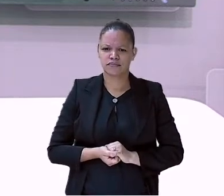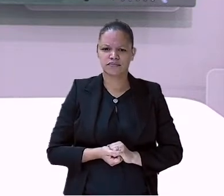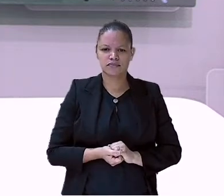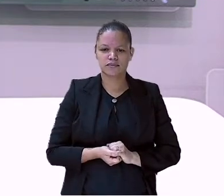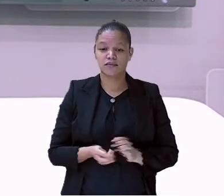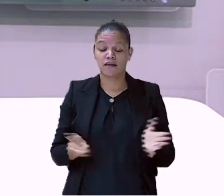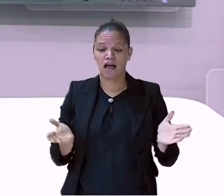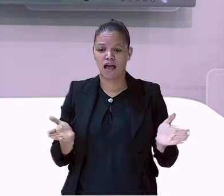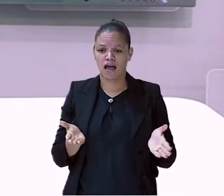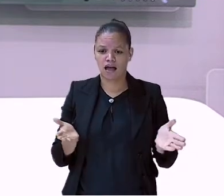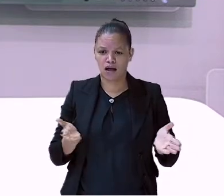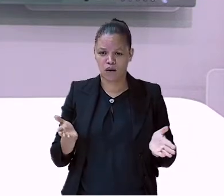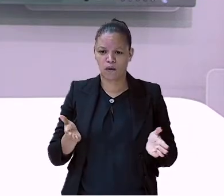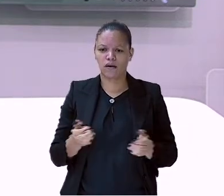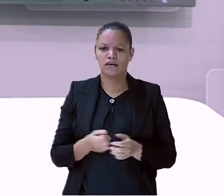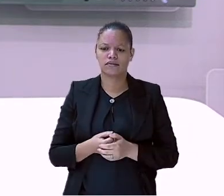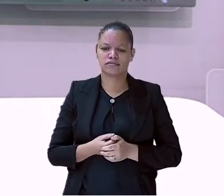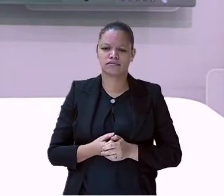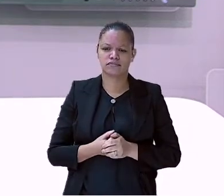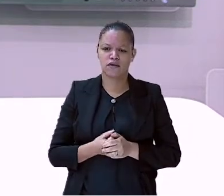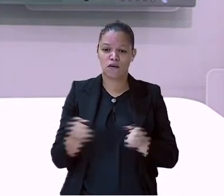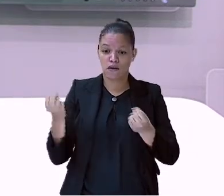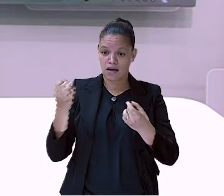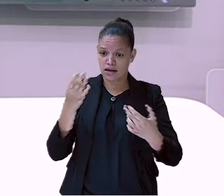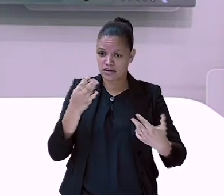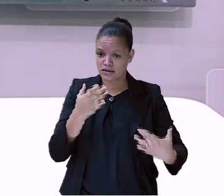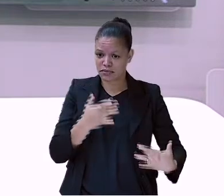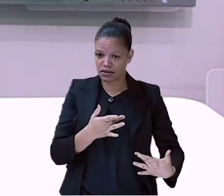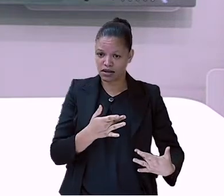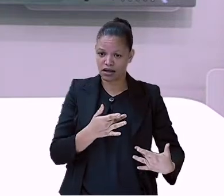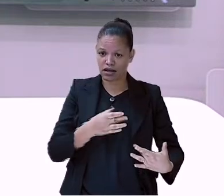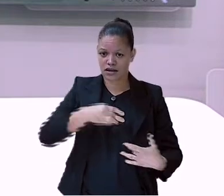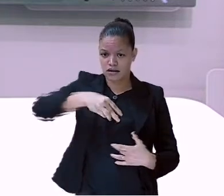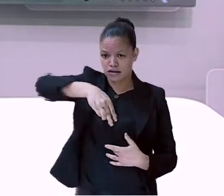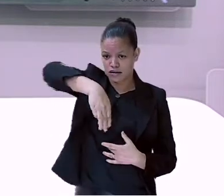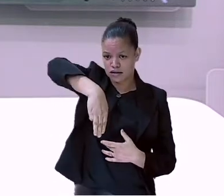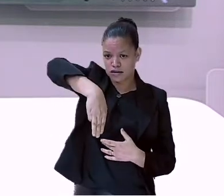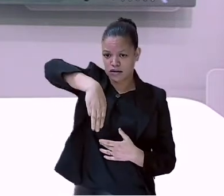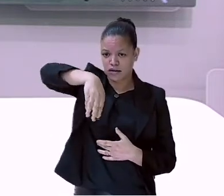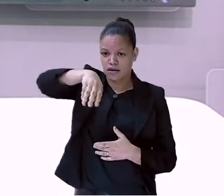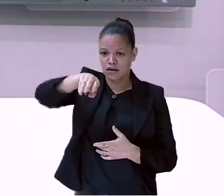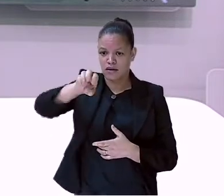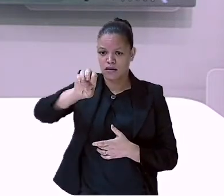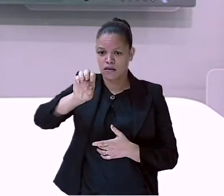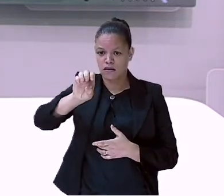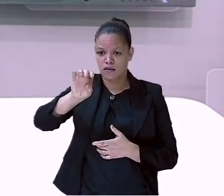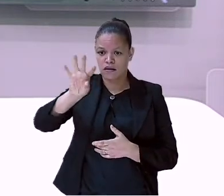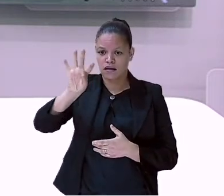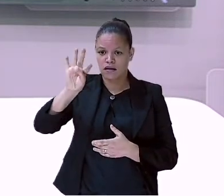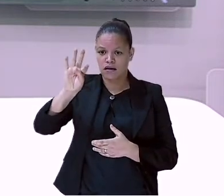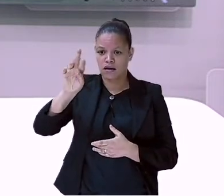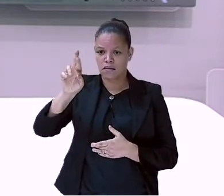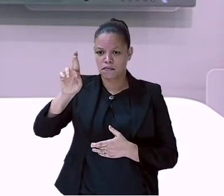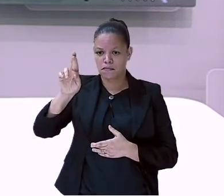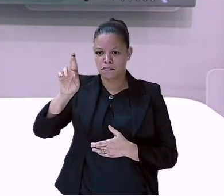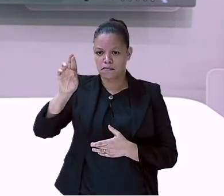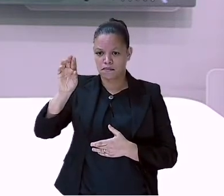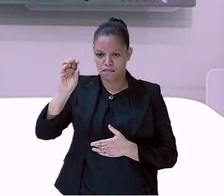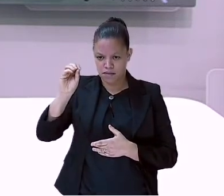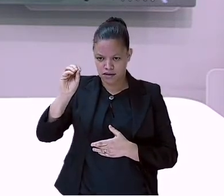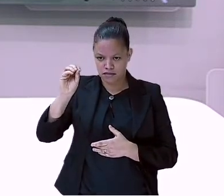Agora, nós vamos aqui para o metro. Então, quando eu falo aqui para você que a minha régua, ela tem